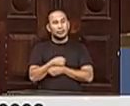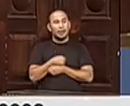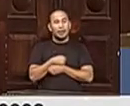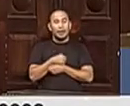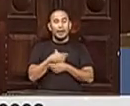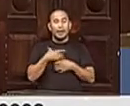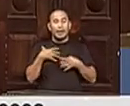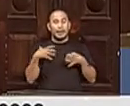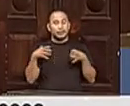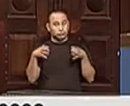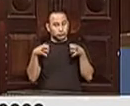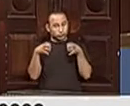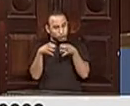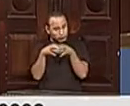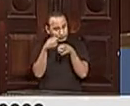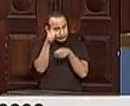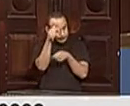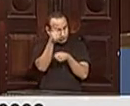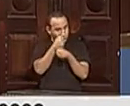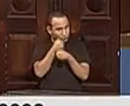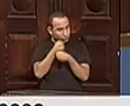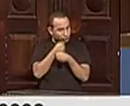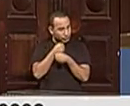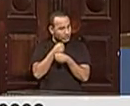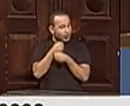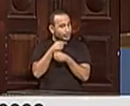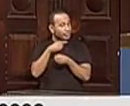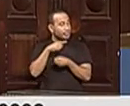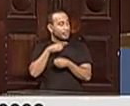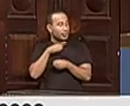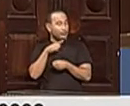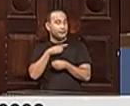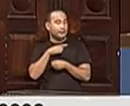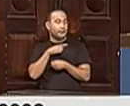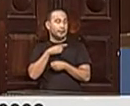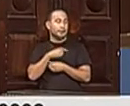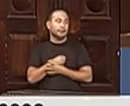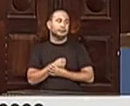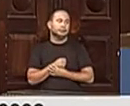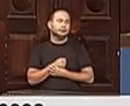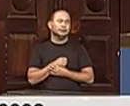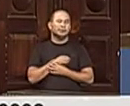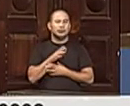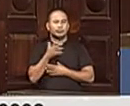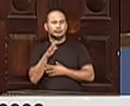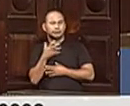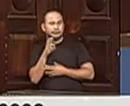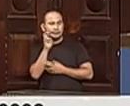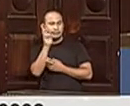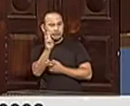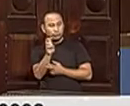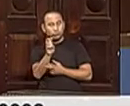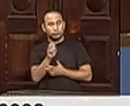órgão, com 7 membros, teve pelo menos